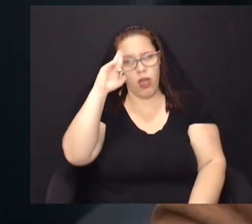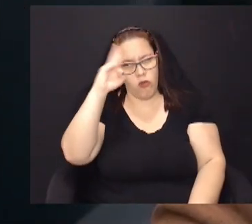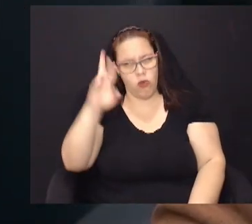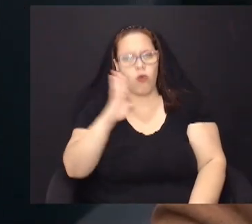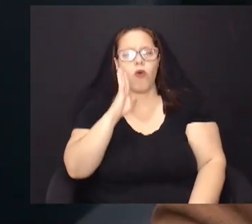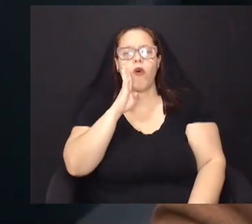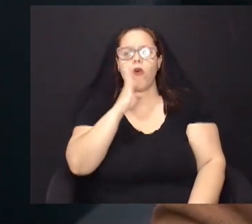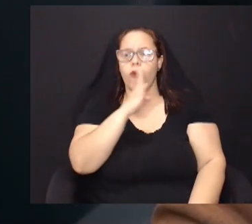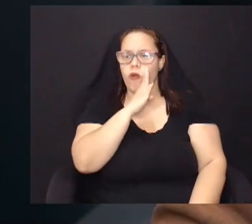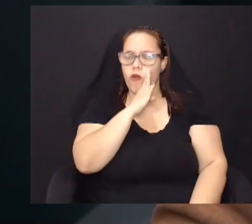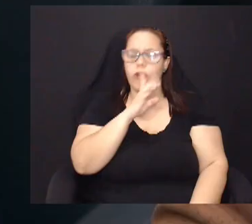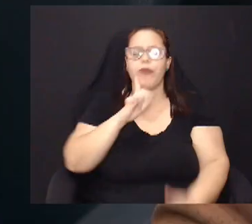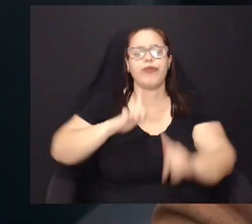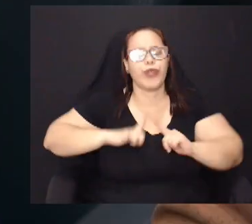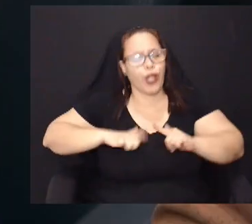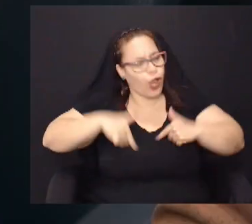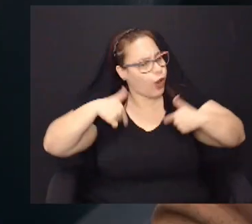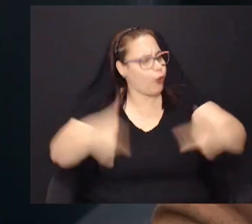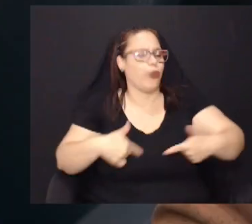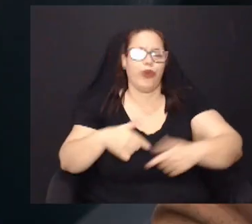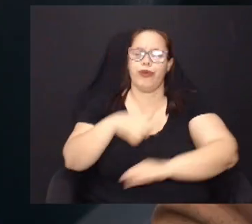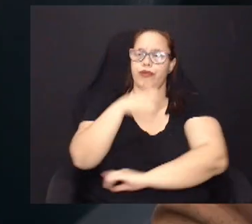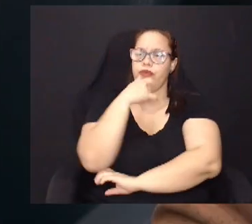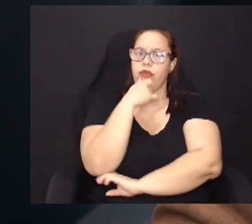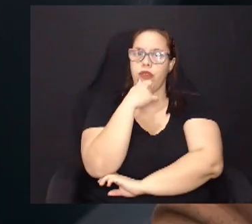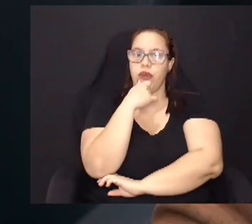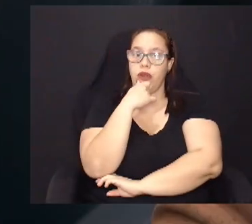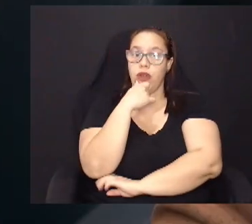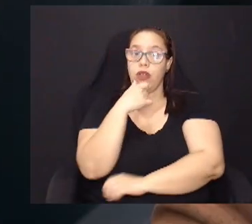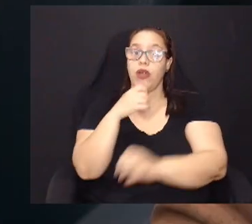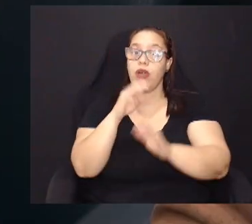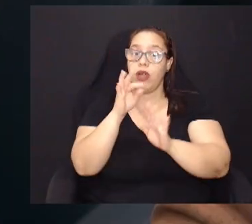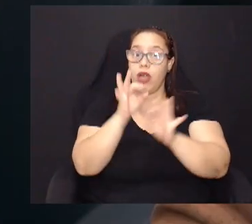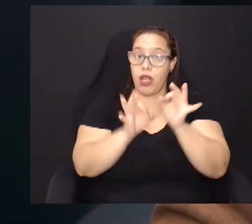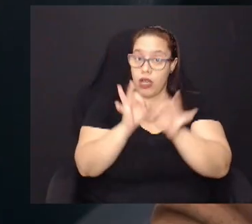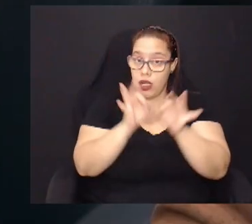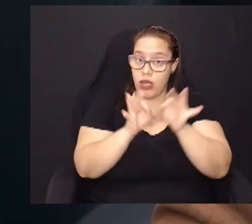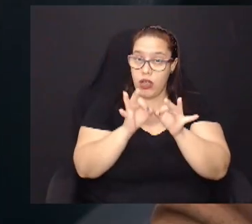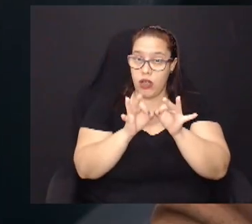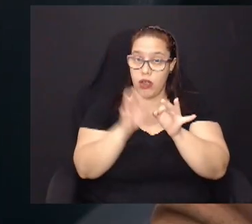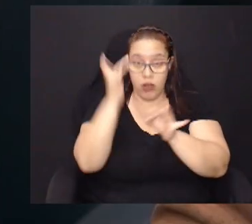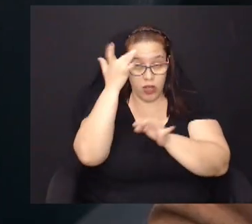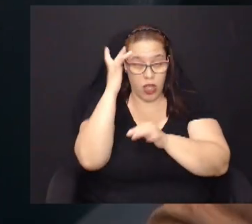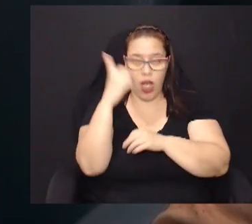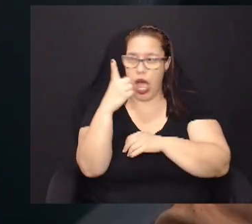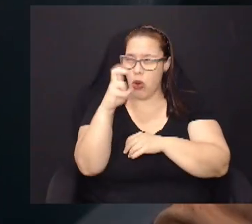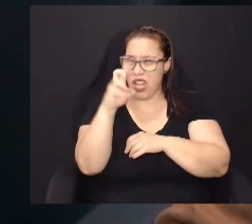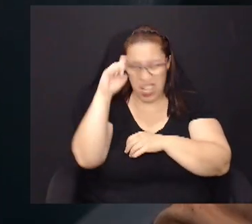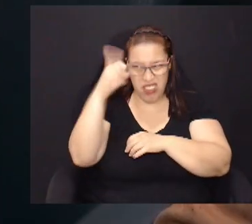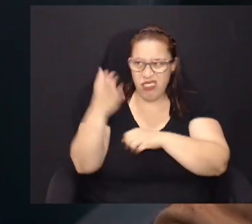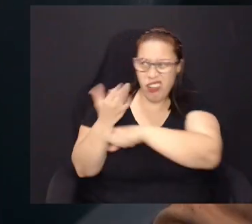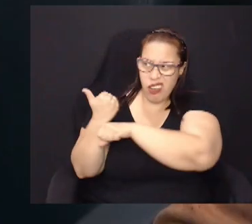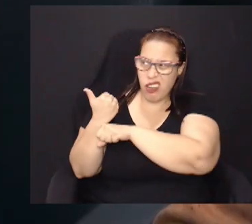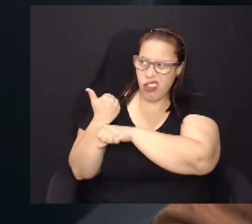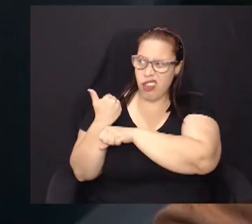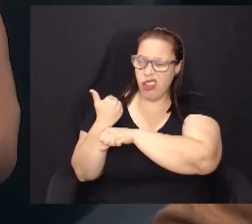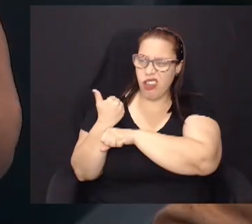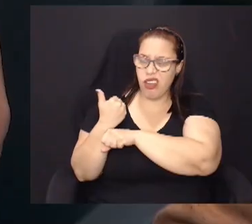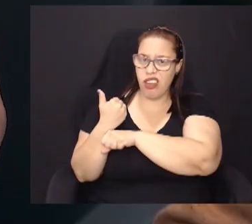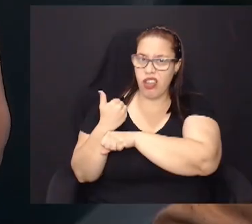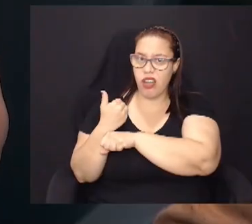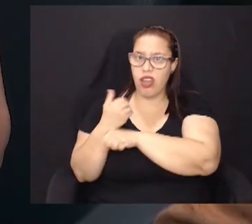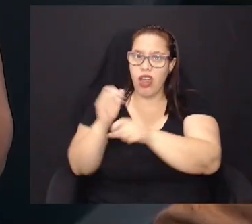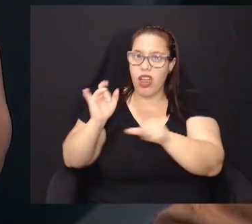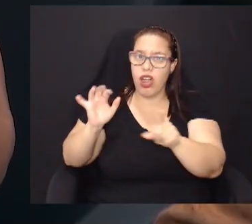eu sei a luta deles. Mas abriu um precedente jurídico essa semana aí, acho que há uns 15 dias atrás, aonde houve uma perseguição